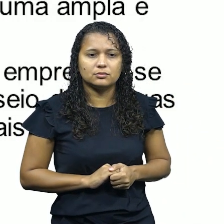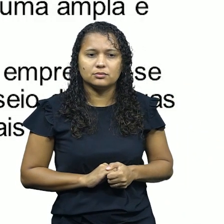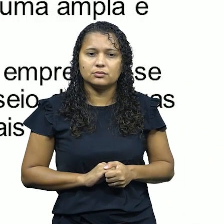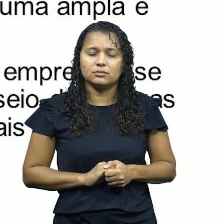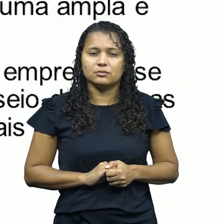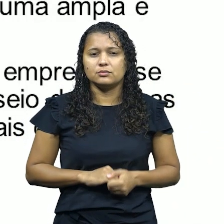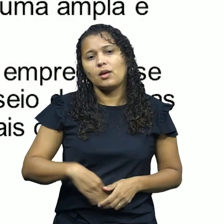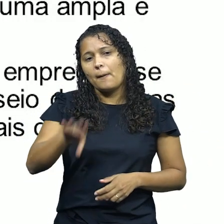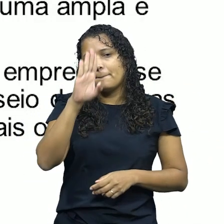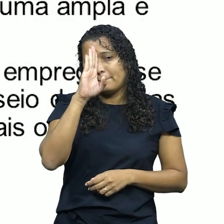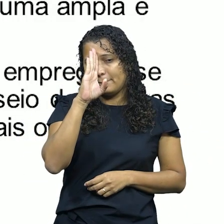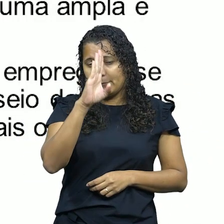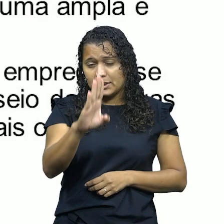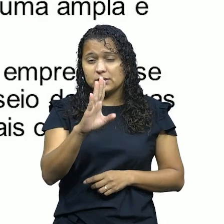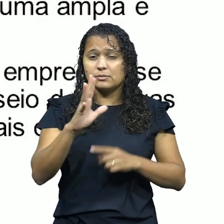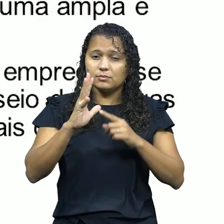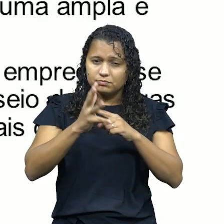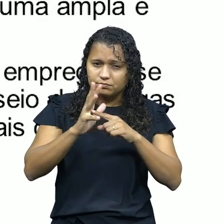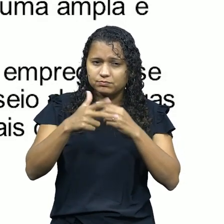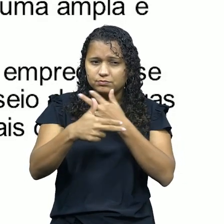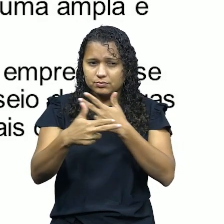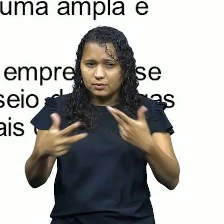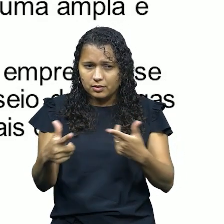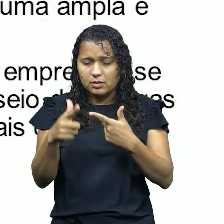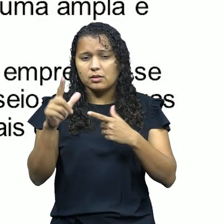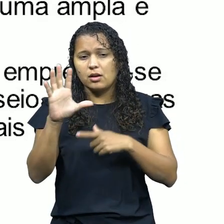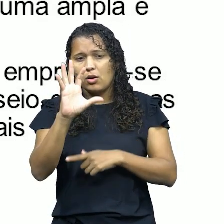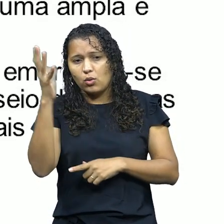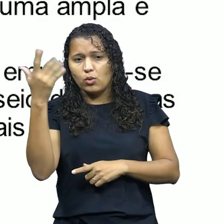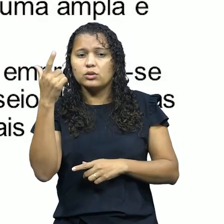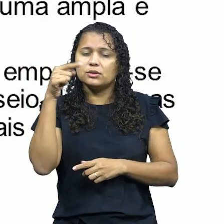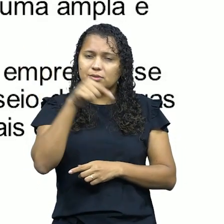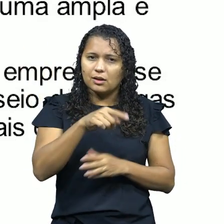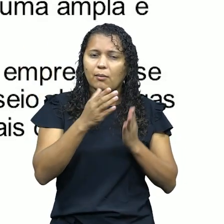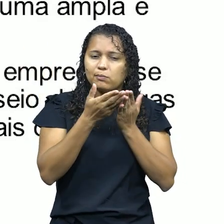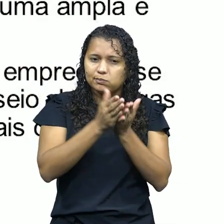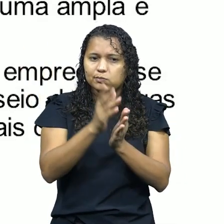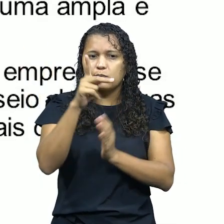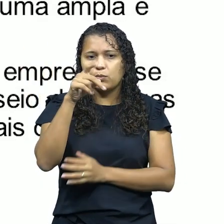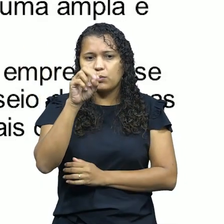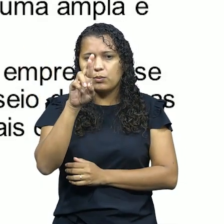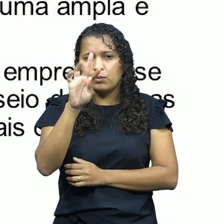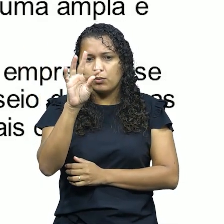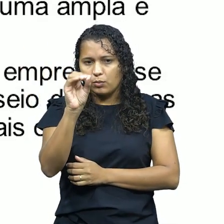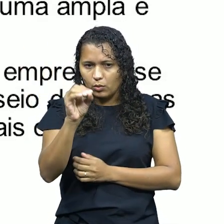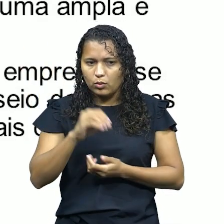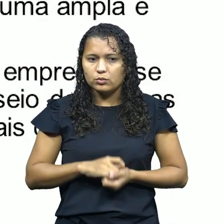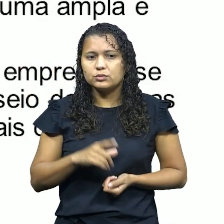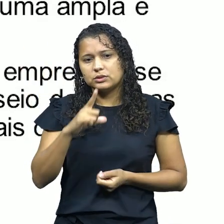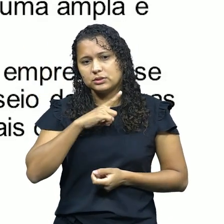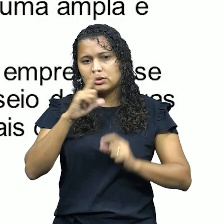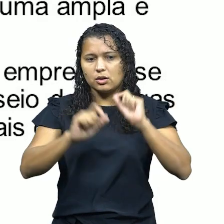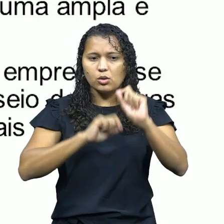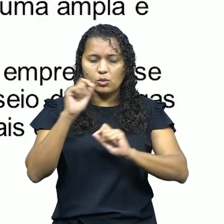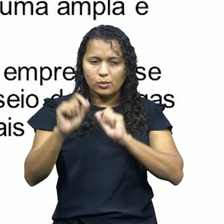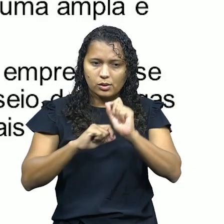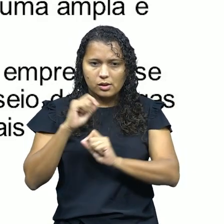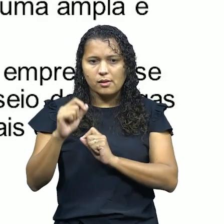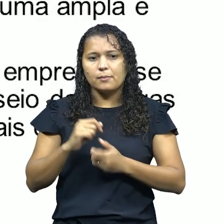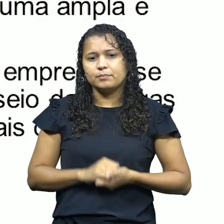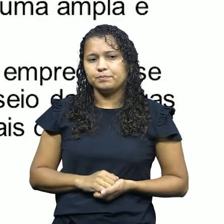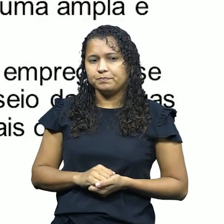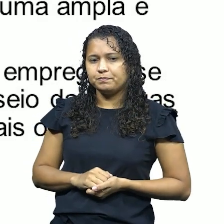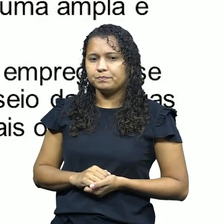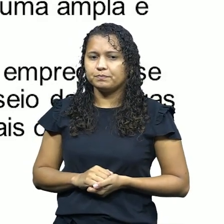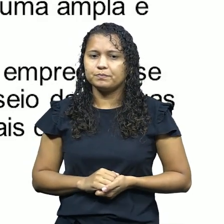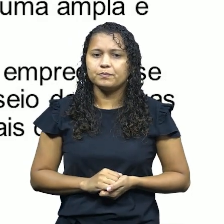Quais são os principais tipos de equipamentos usados nas operações portuárias? Então, nós temos os